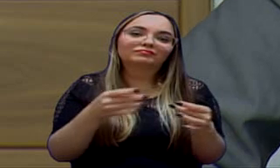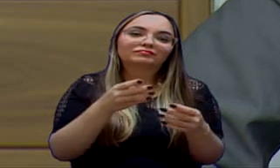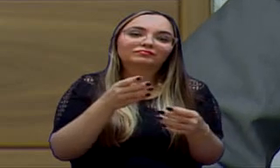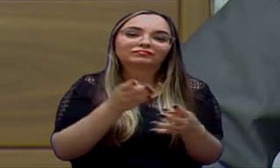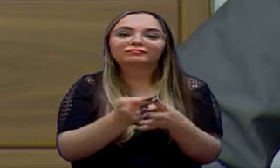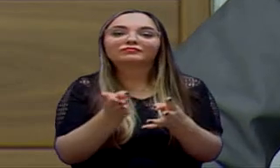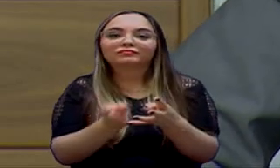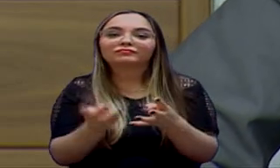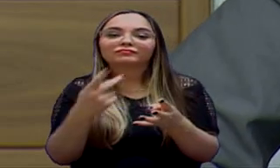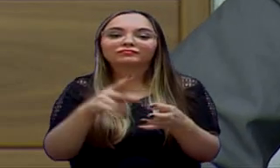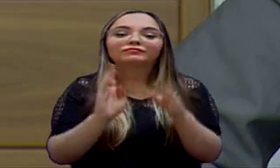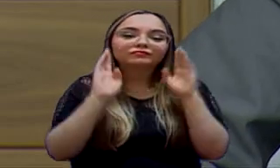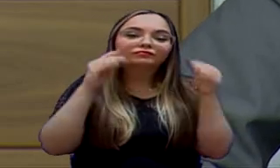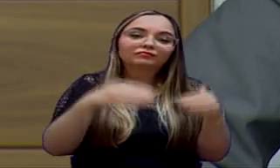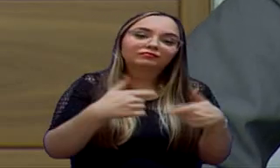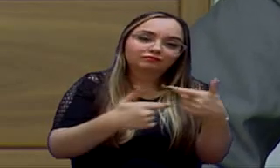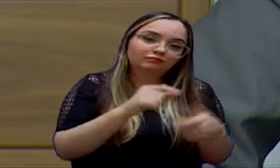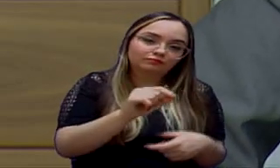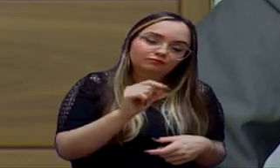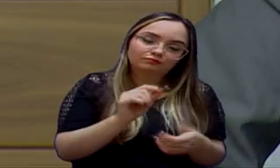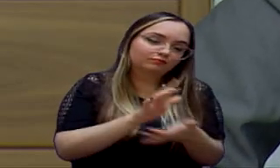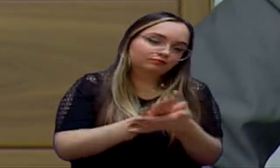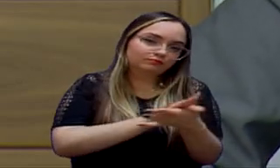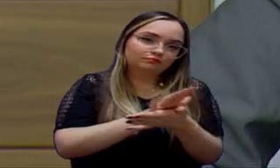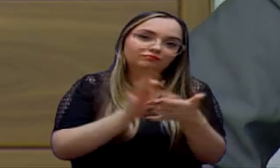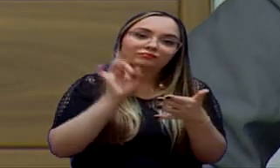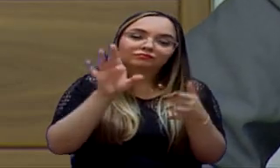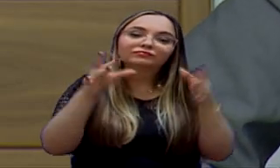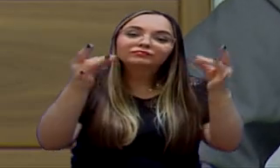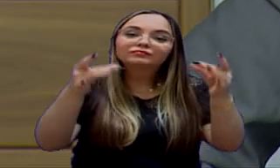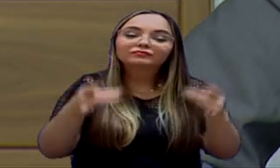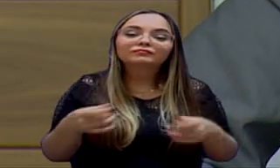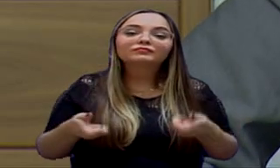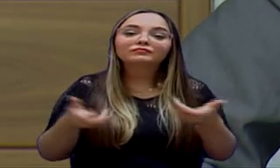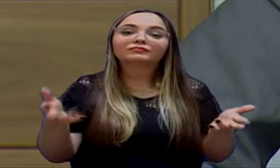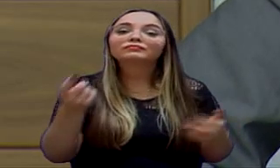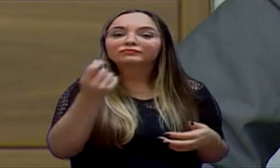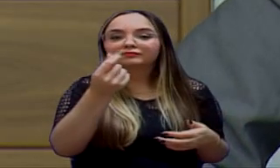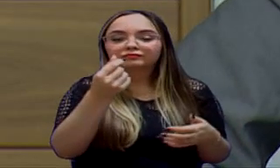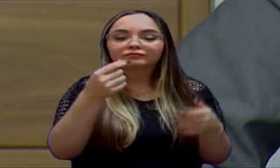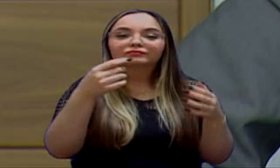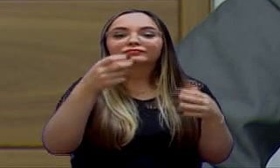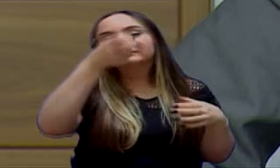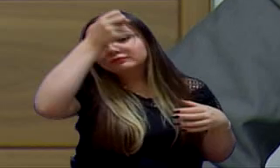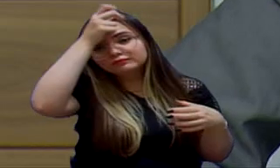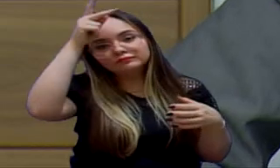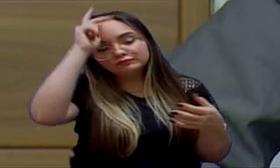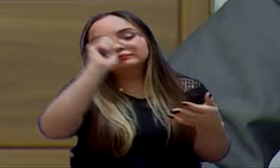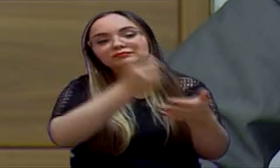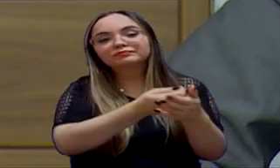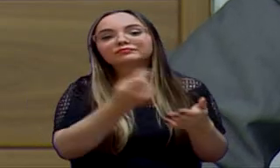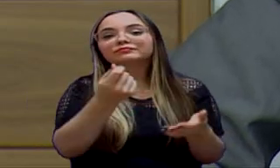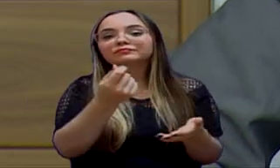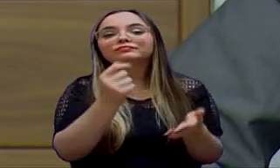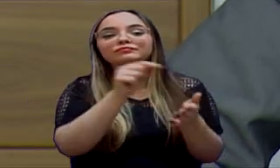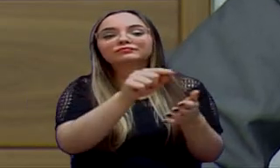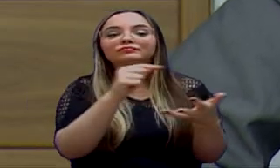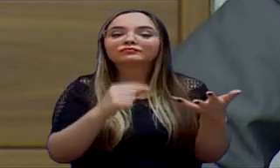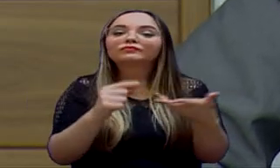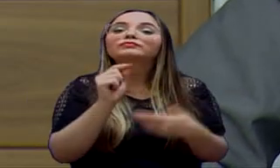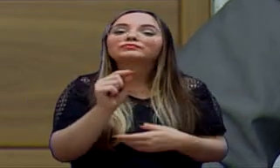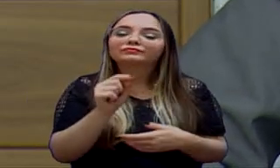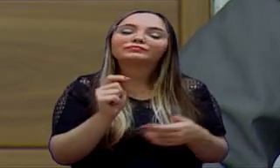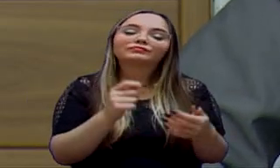né detalhando todos os serviços da qual a Prefeitura vai investir fará os pagamentos do